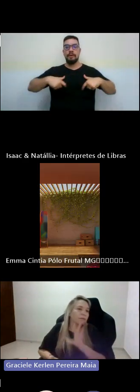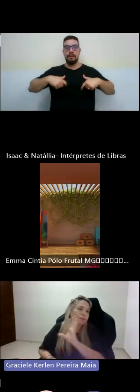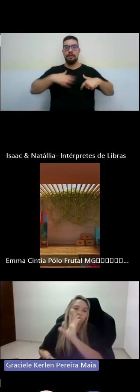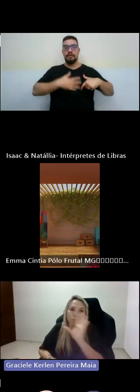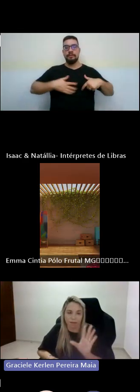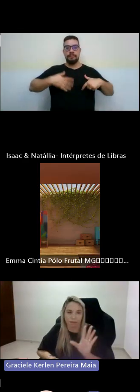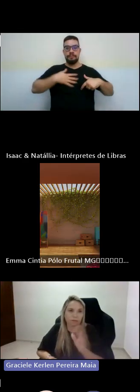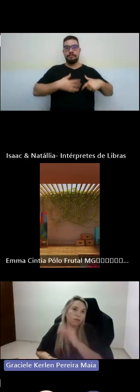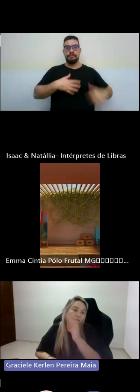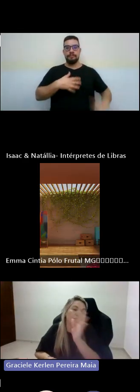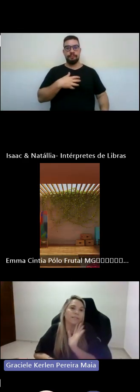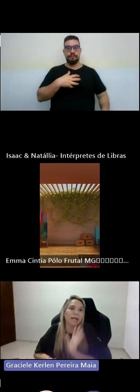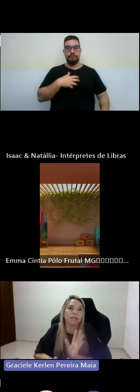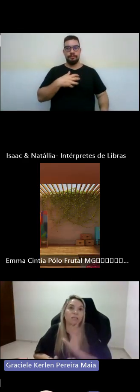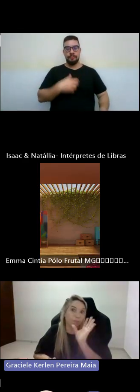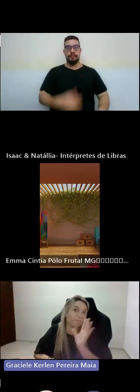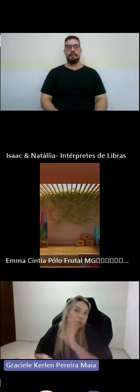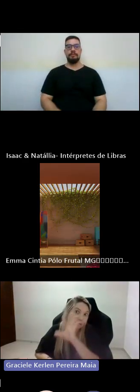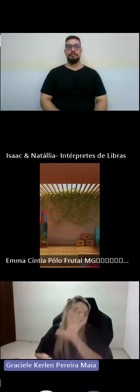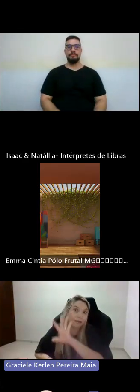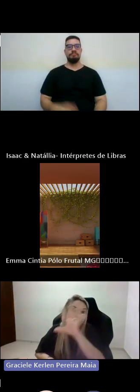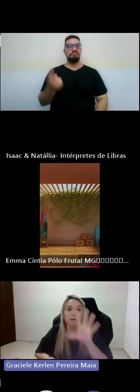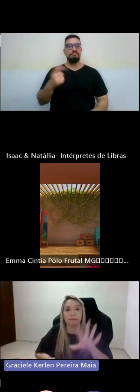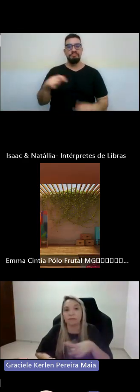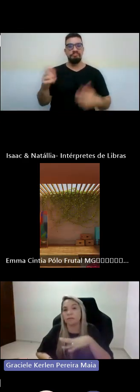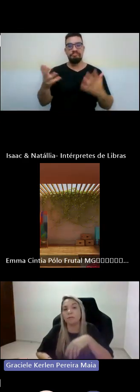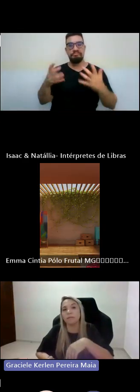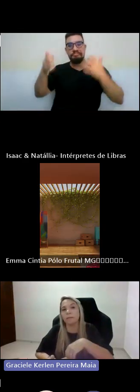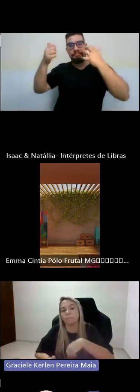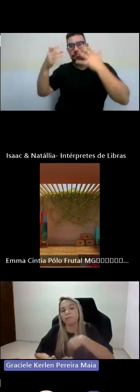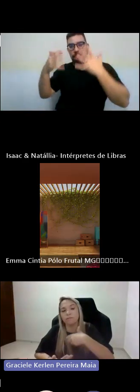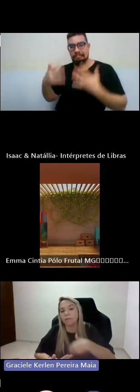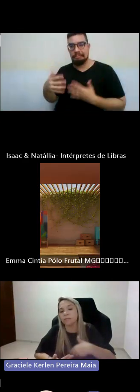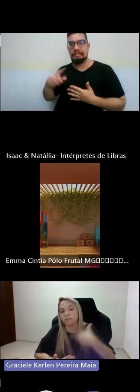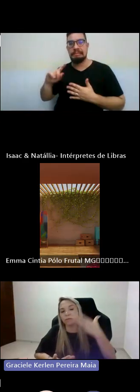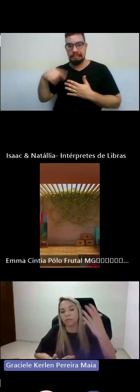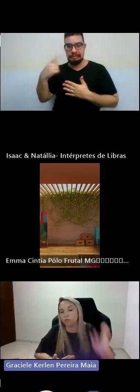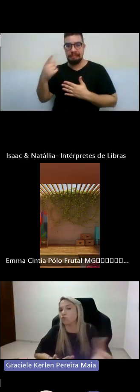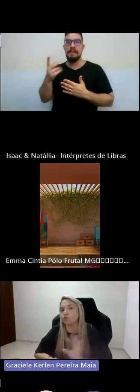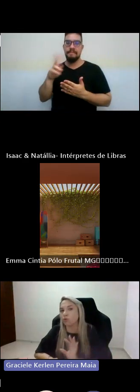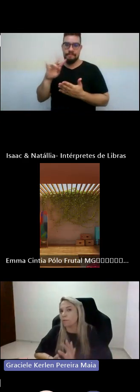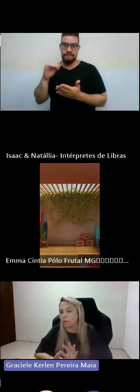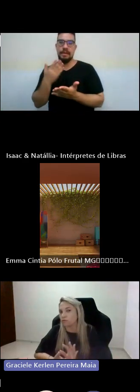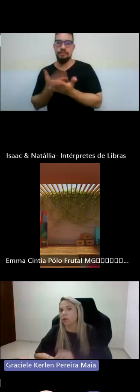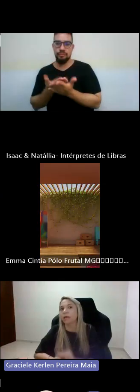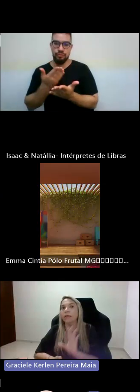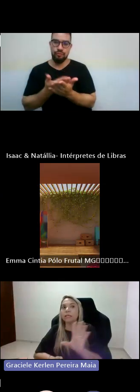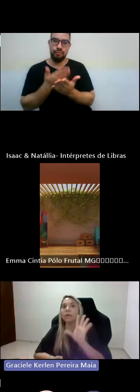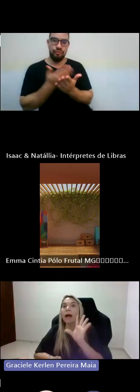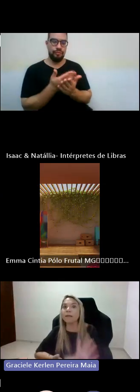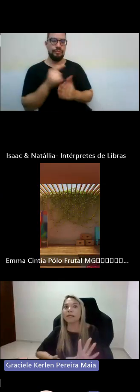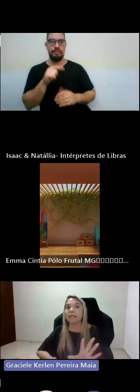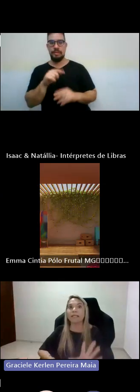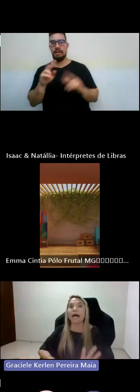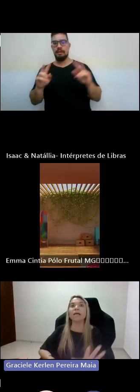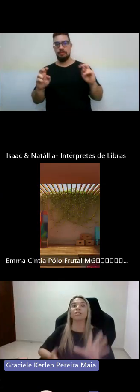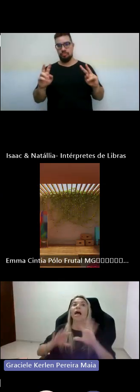né? Tudo bem, então eu nem vou entrar nisso pela fase que vocês vão ter, provavelmente vocês vão ter estudos sobre isso. Então,